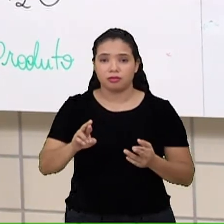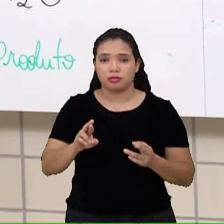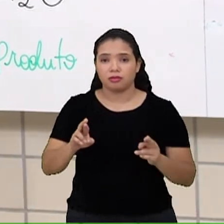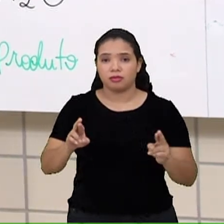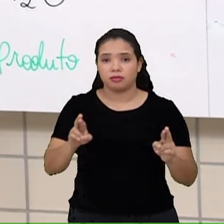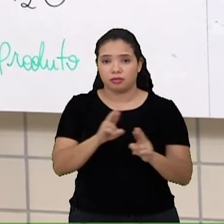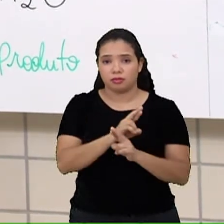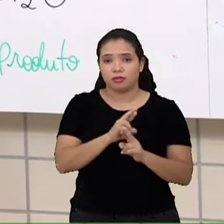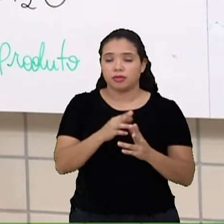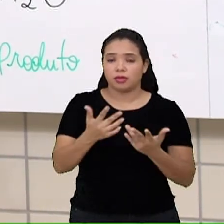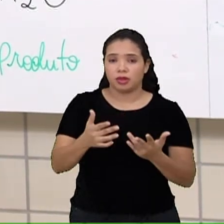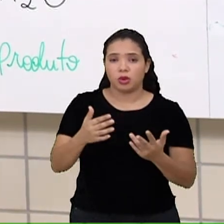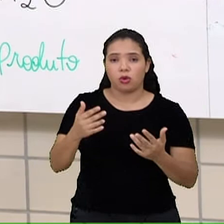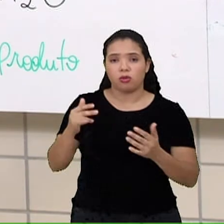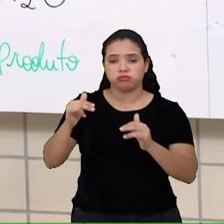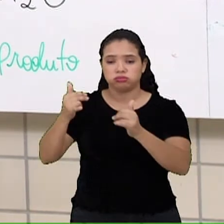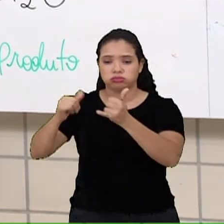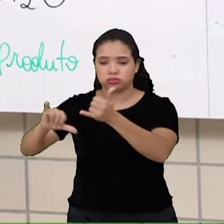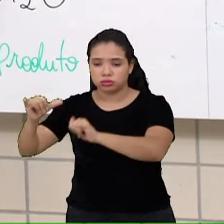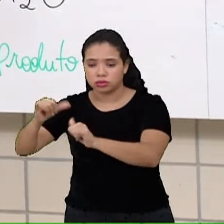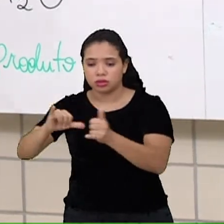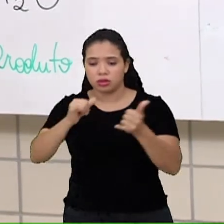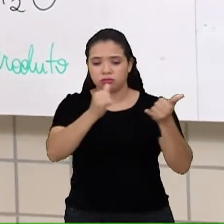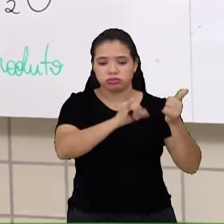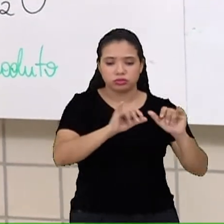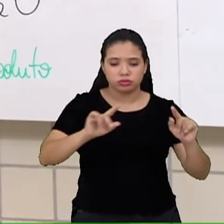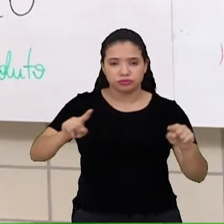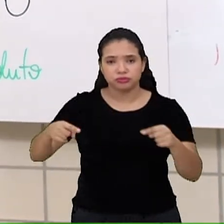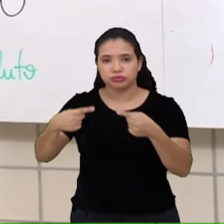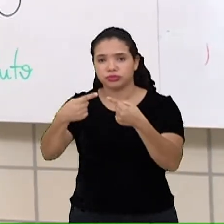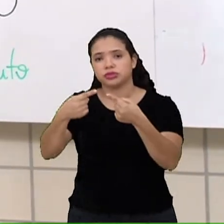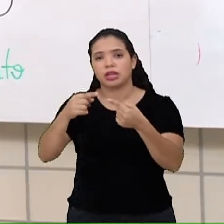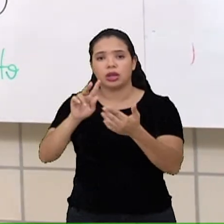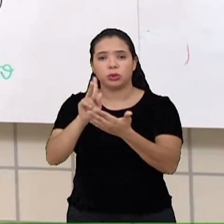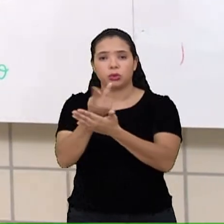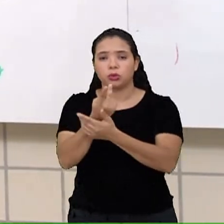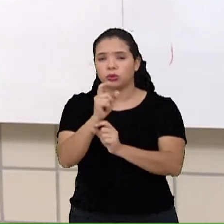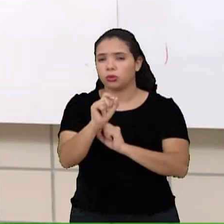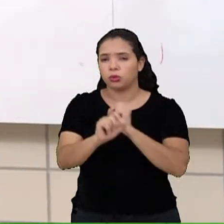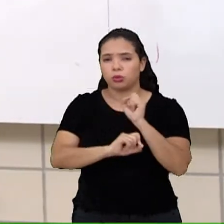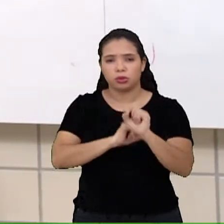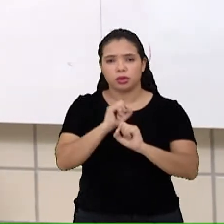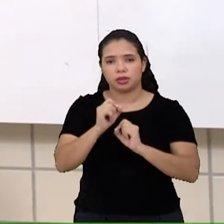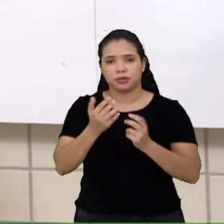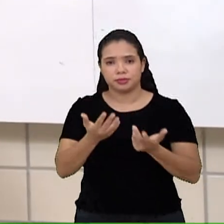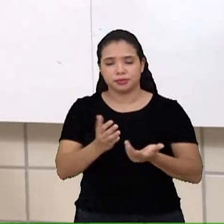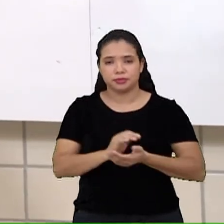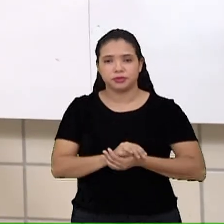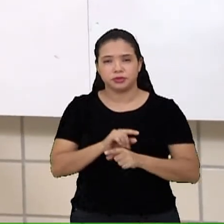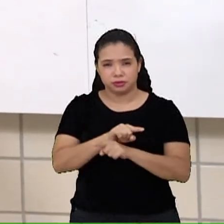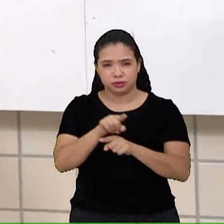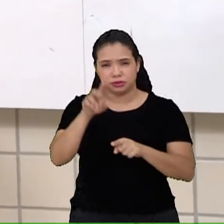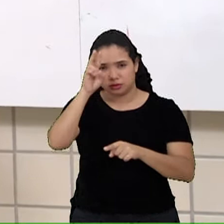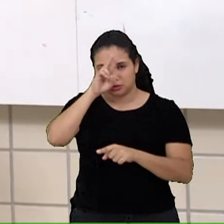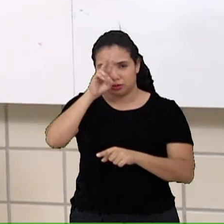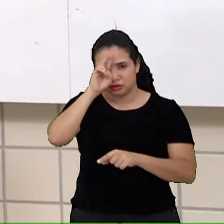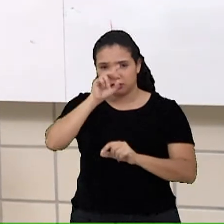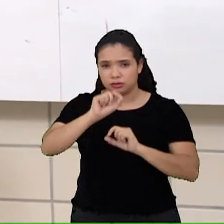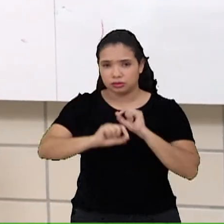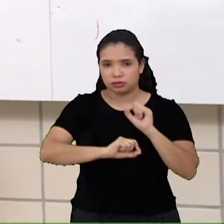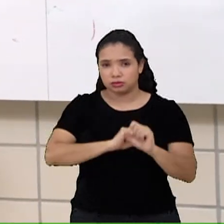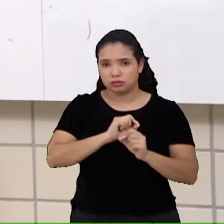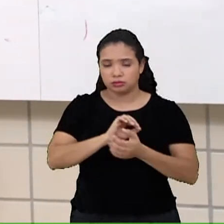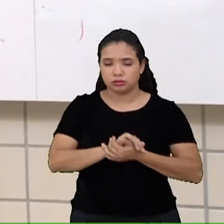né? E aí, o que é uma reação química? O que você acha que é uma reação química? O que vocês lembram sobre isso?